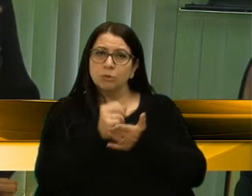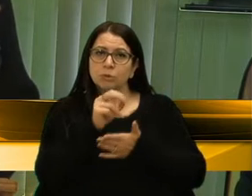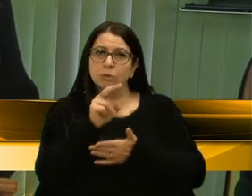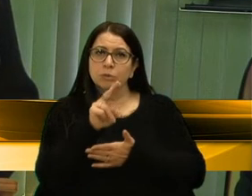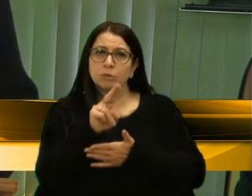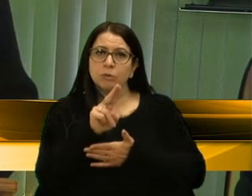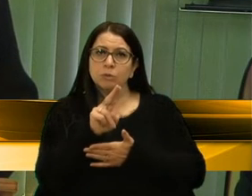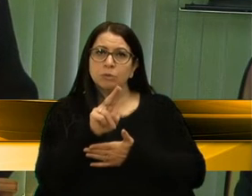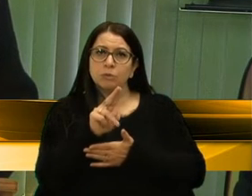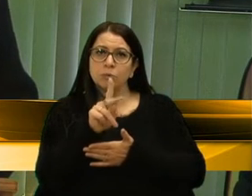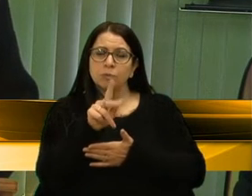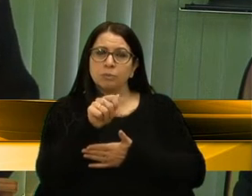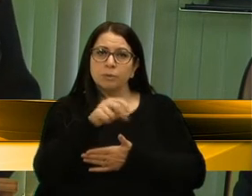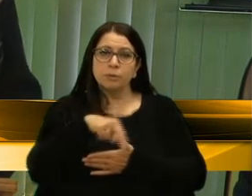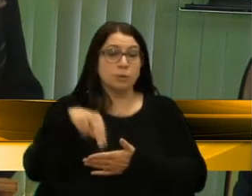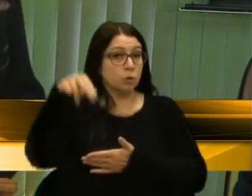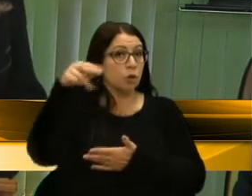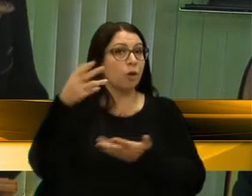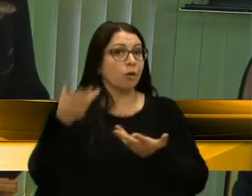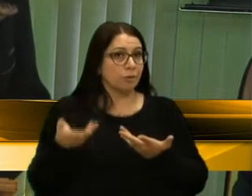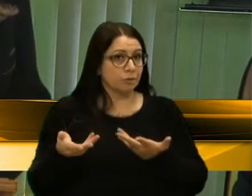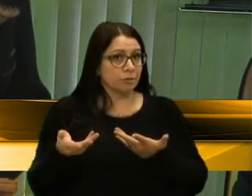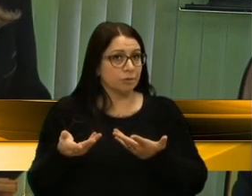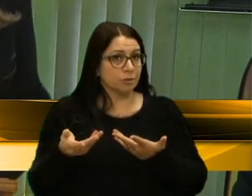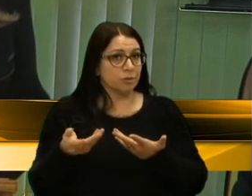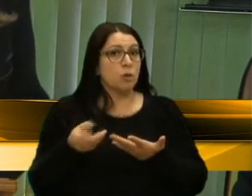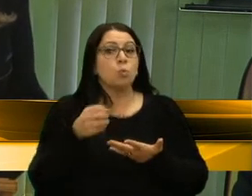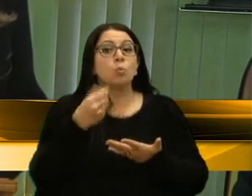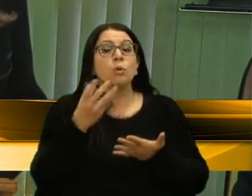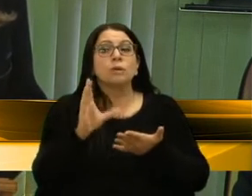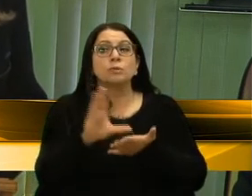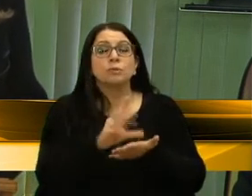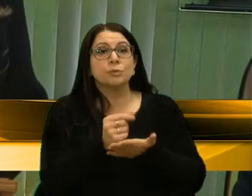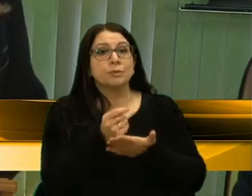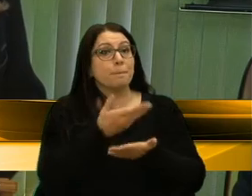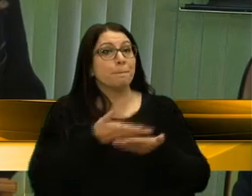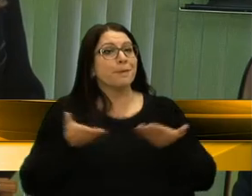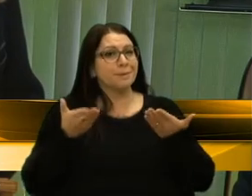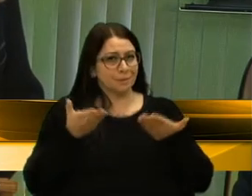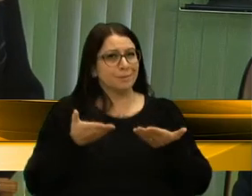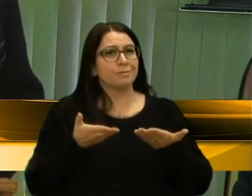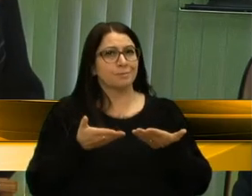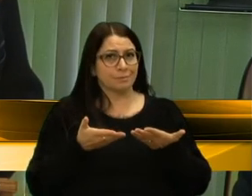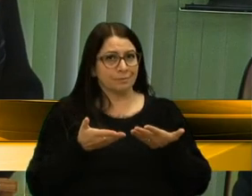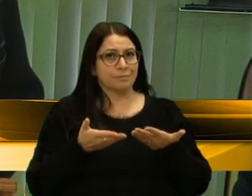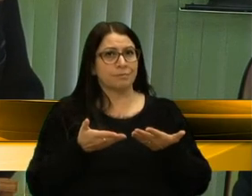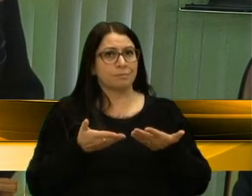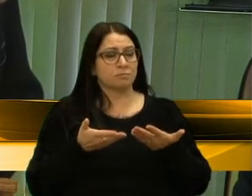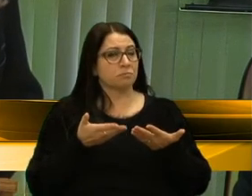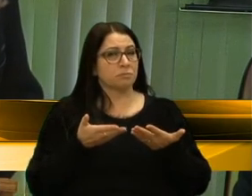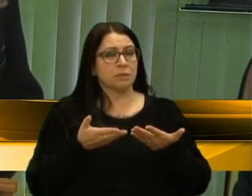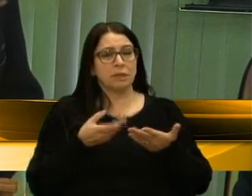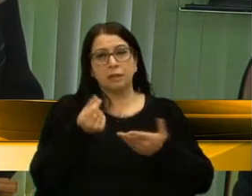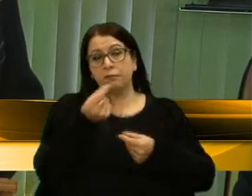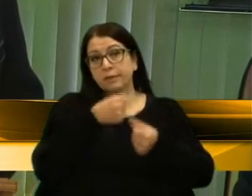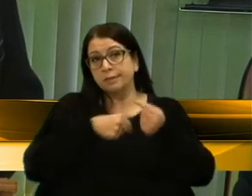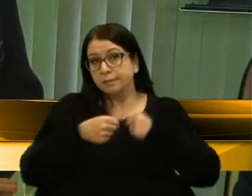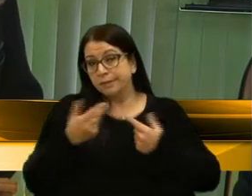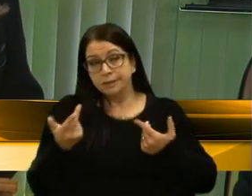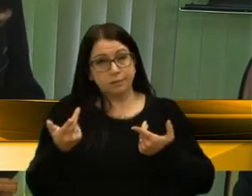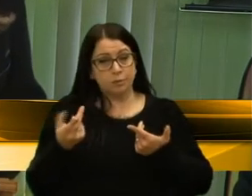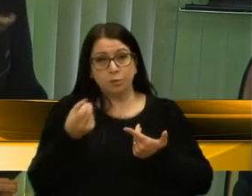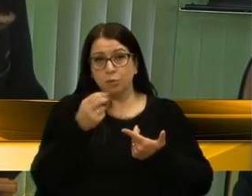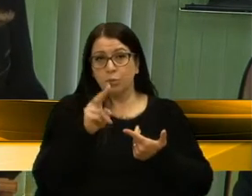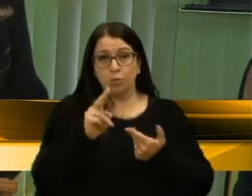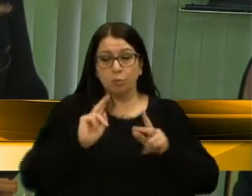UPA Zona Norte, né? Quanto recurso se perdeu, sejam financeiros